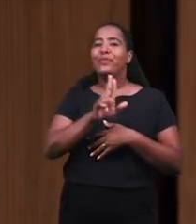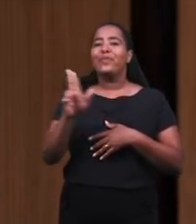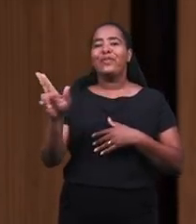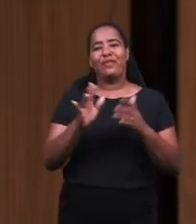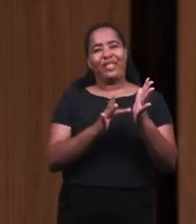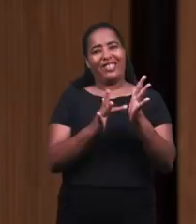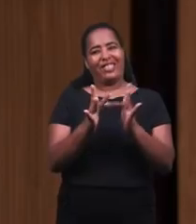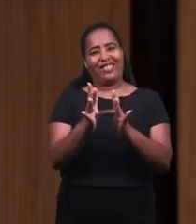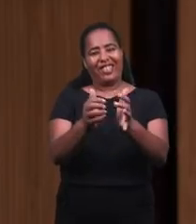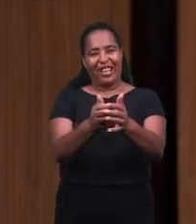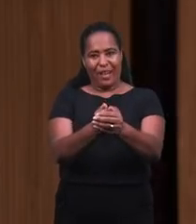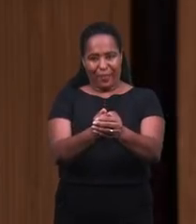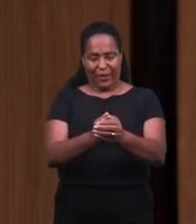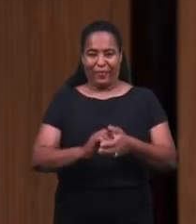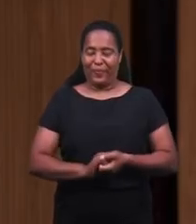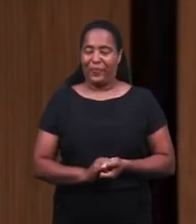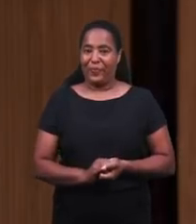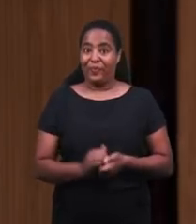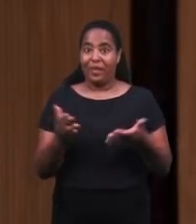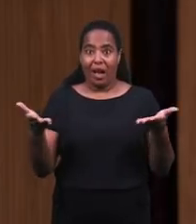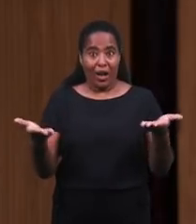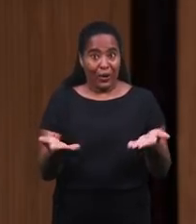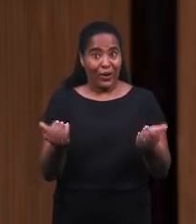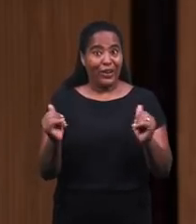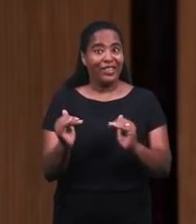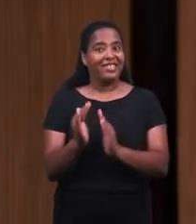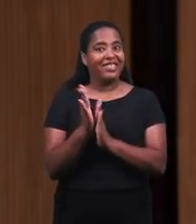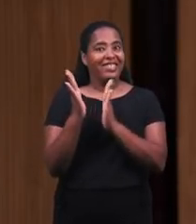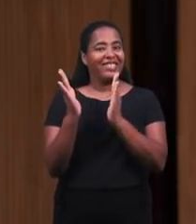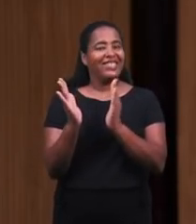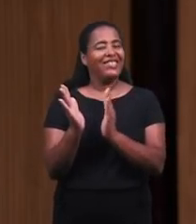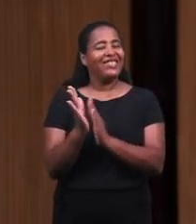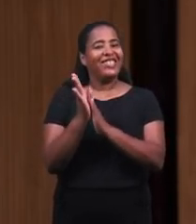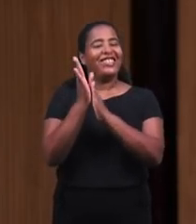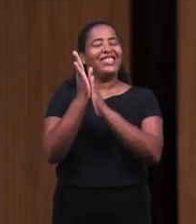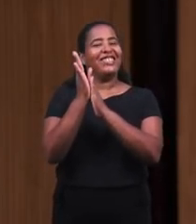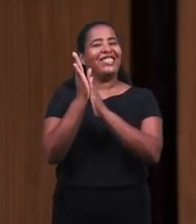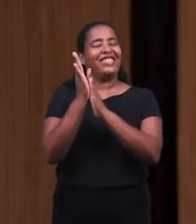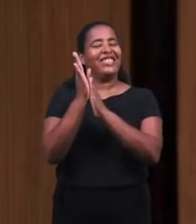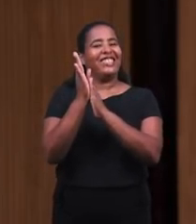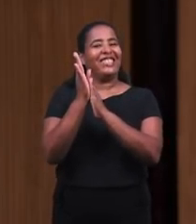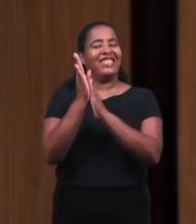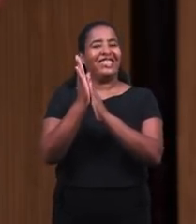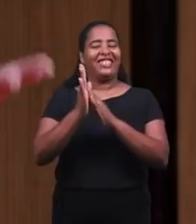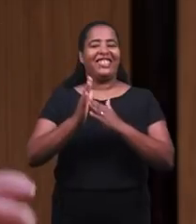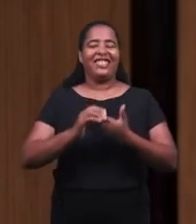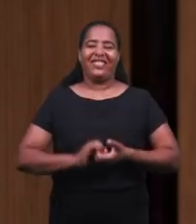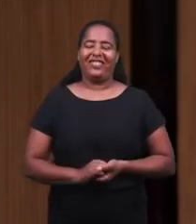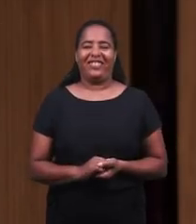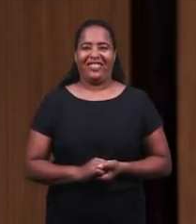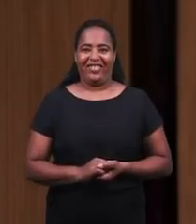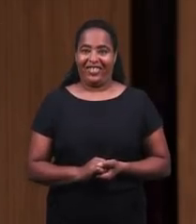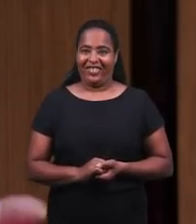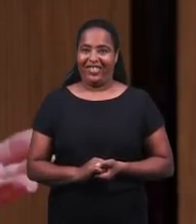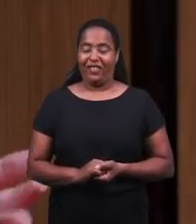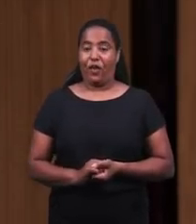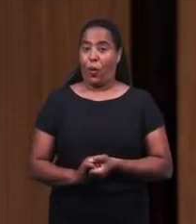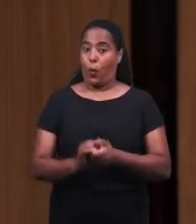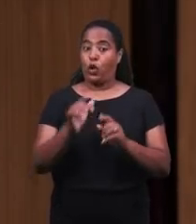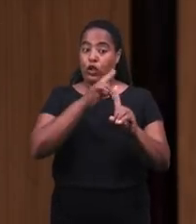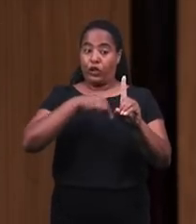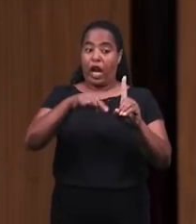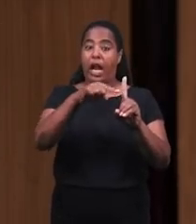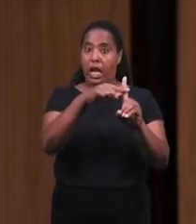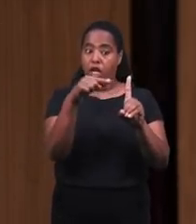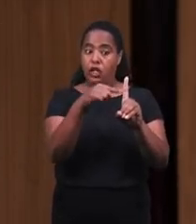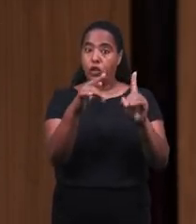de Jesus. Amém. E agora nós vamos cantar um louvor ao Senhor. Vamos cantar, sei que na cruz seu sangue verteu, porque